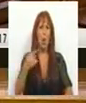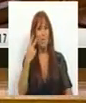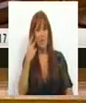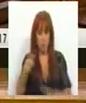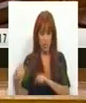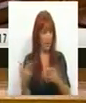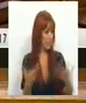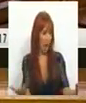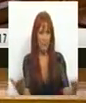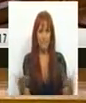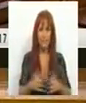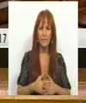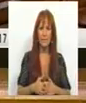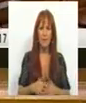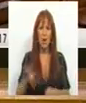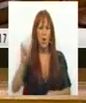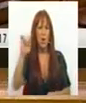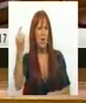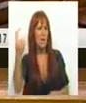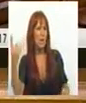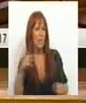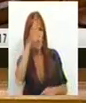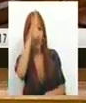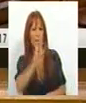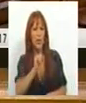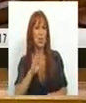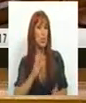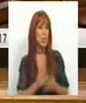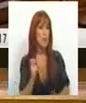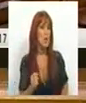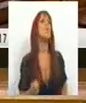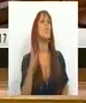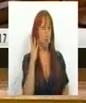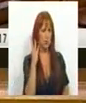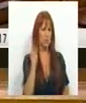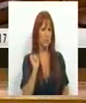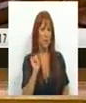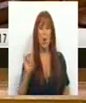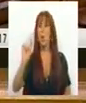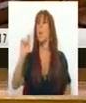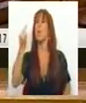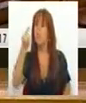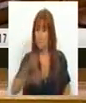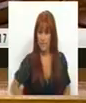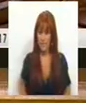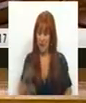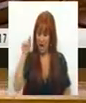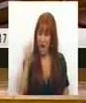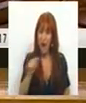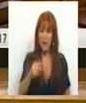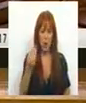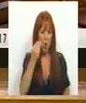assistiu neste debate. Se não fosse o Governo dos últimos 4 anos, se não fosse